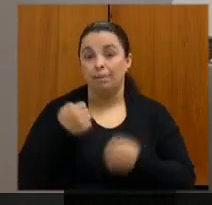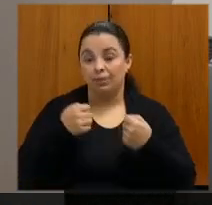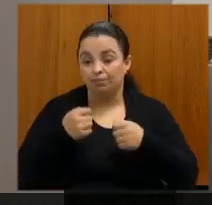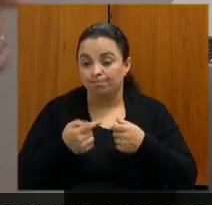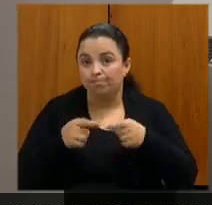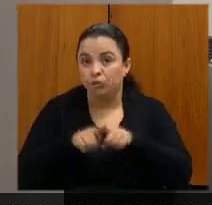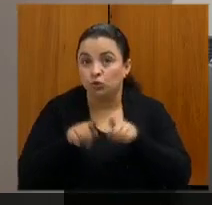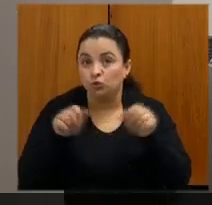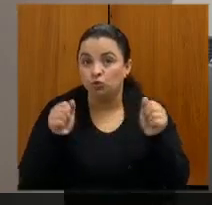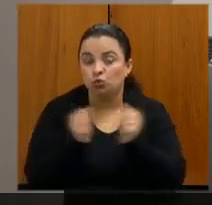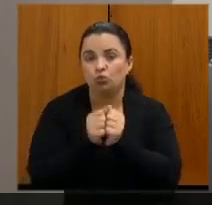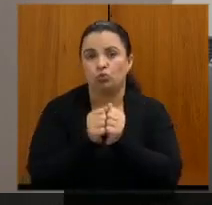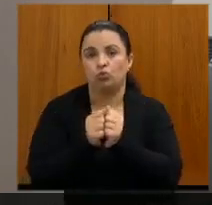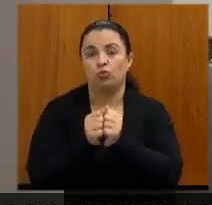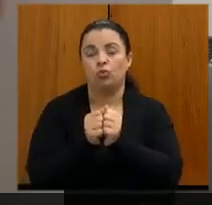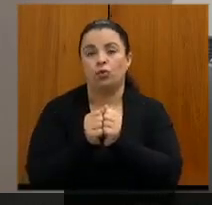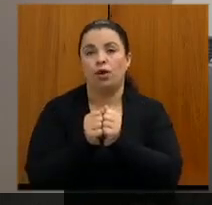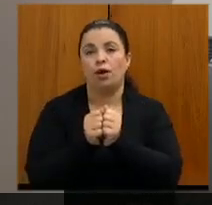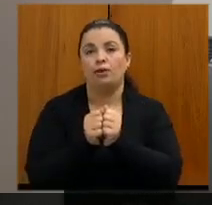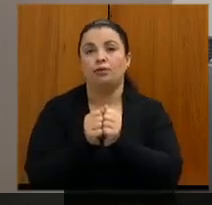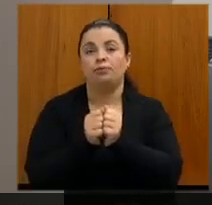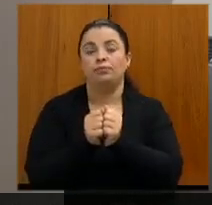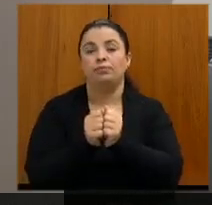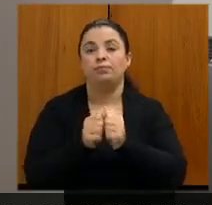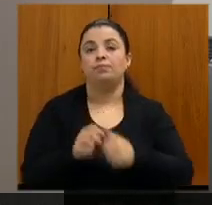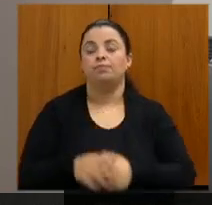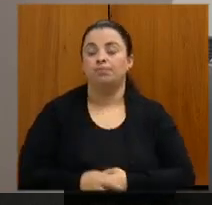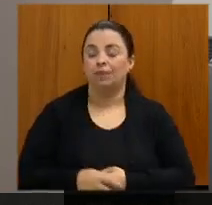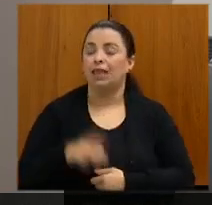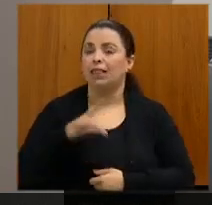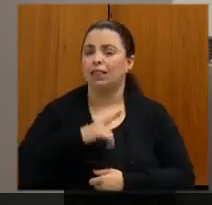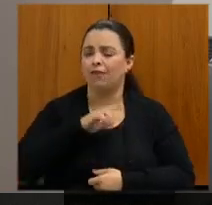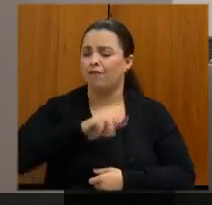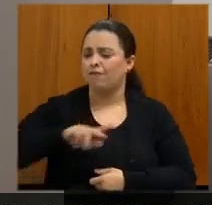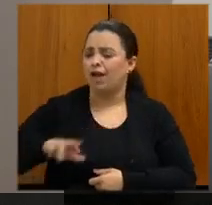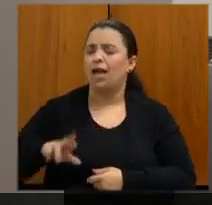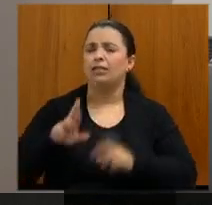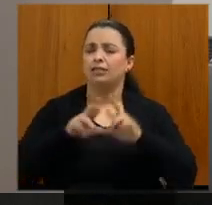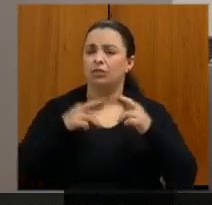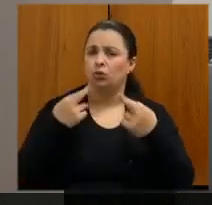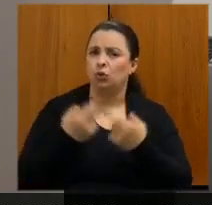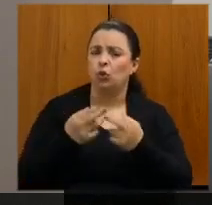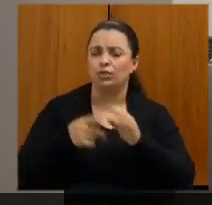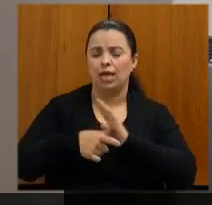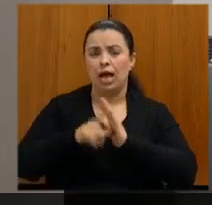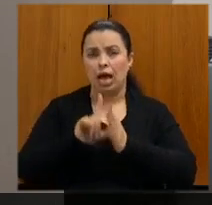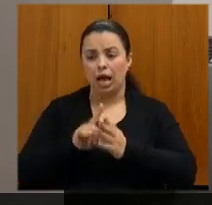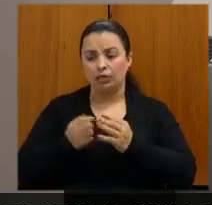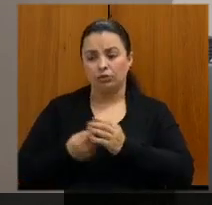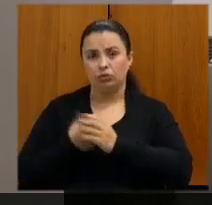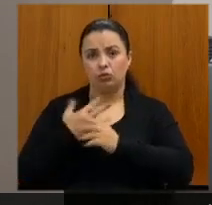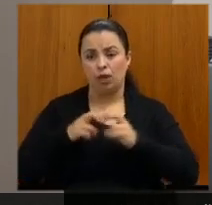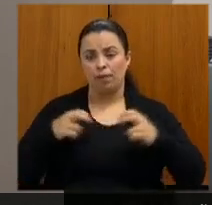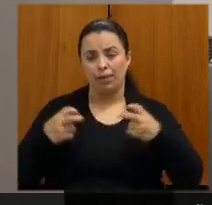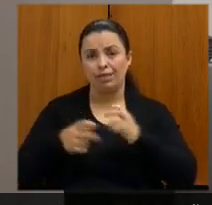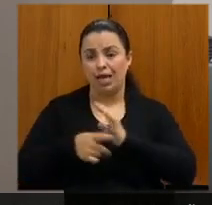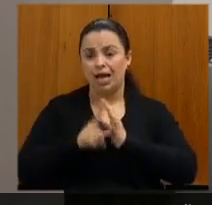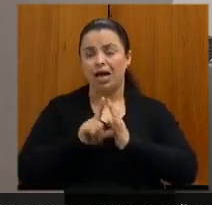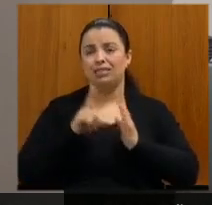época e foram como Frei gilvander falou os números as reuniões que nós fizemos inúmeras reuniões